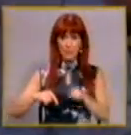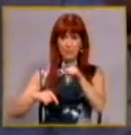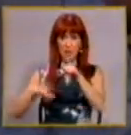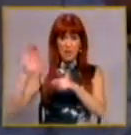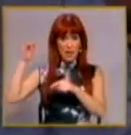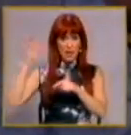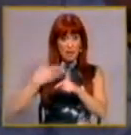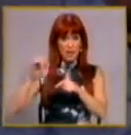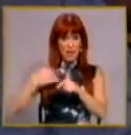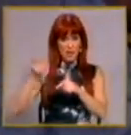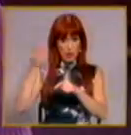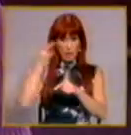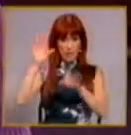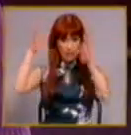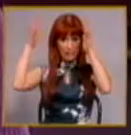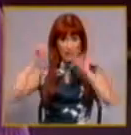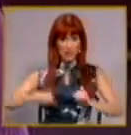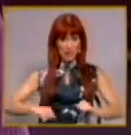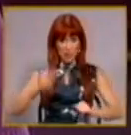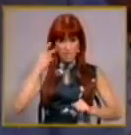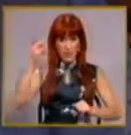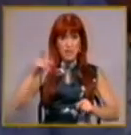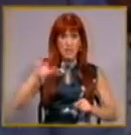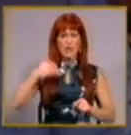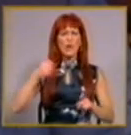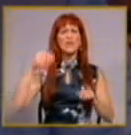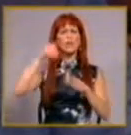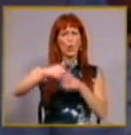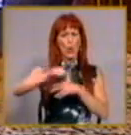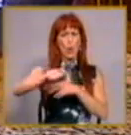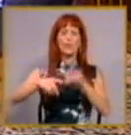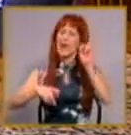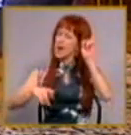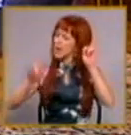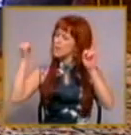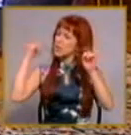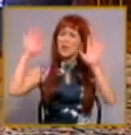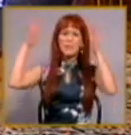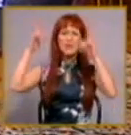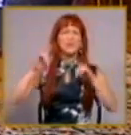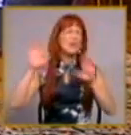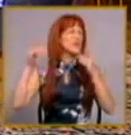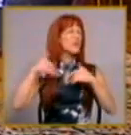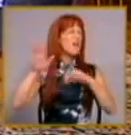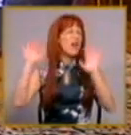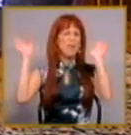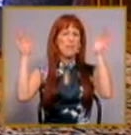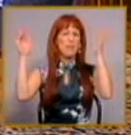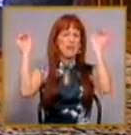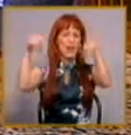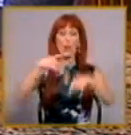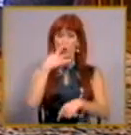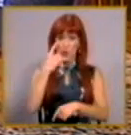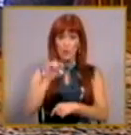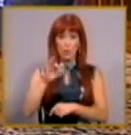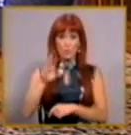CDS bateu palmas. O CDS votou contra hoje. Mas bateu palmas. Não bateu nem vai bater palmas. Bateu palmas ao isolamento do